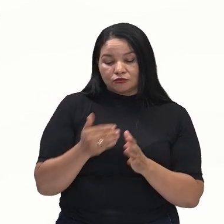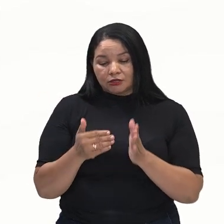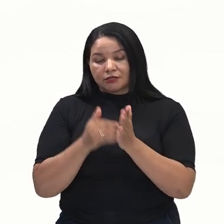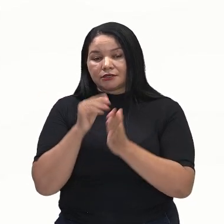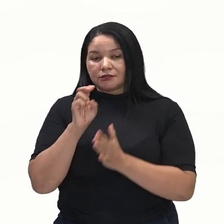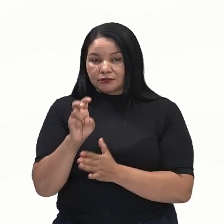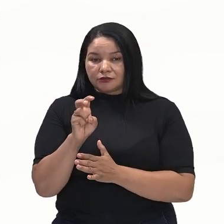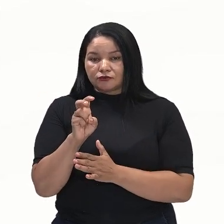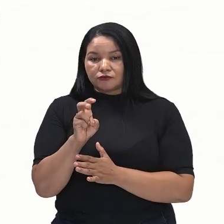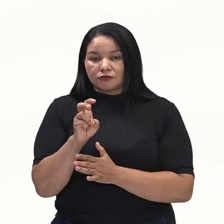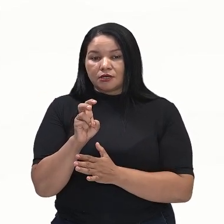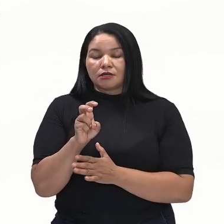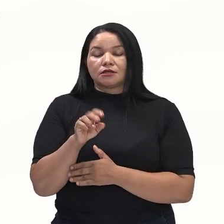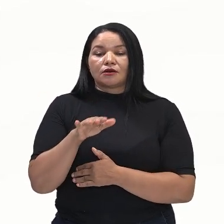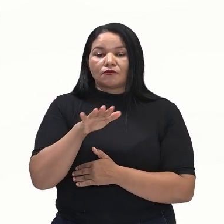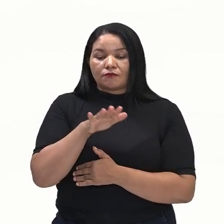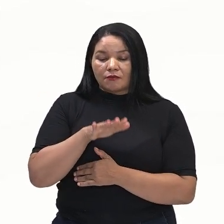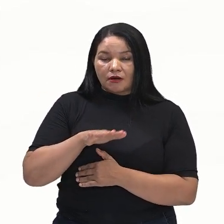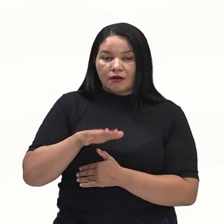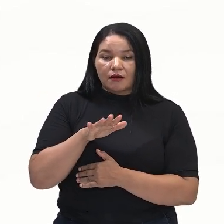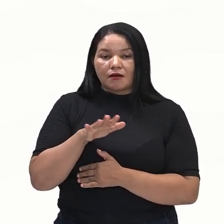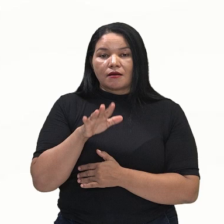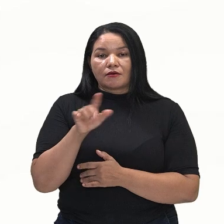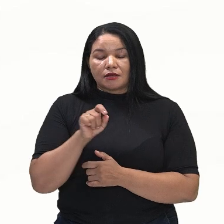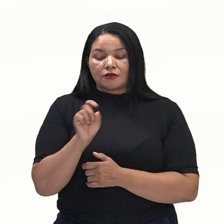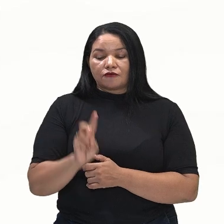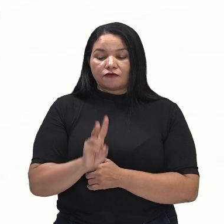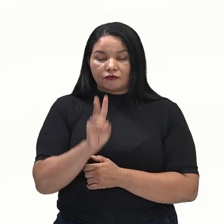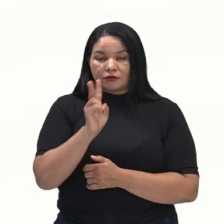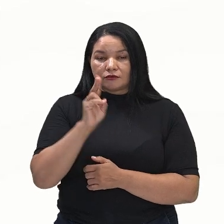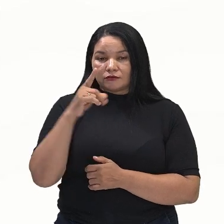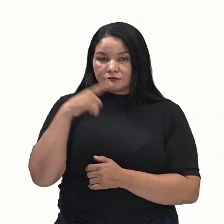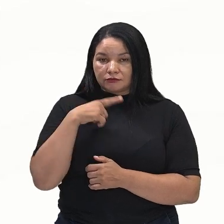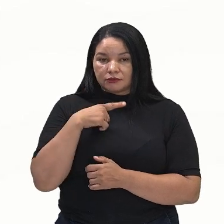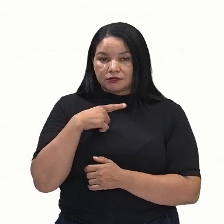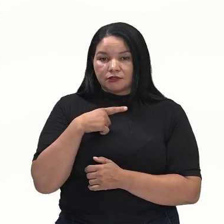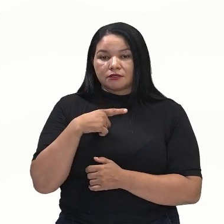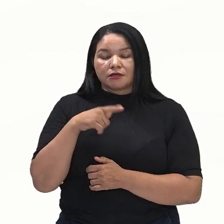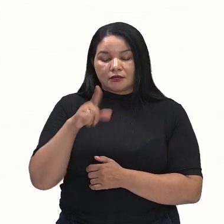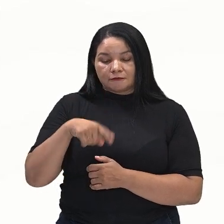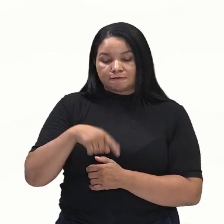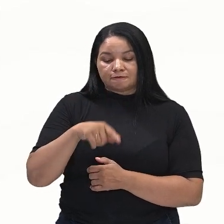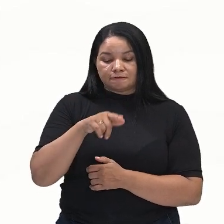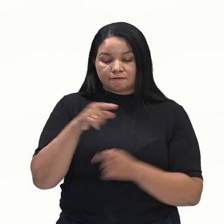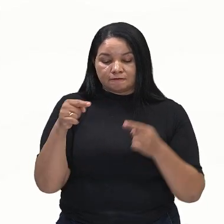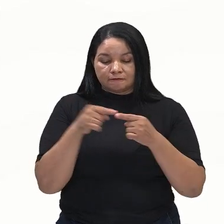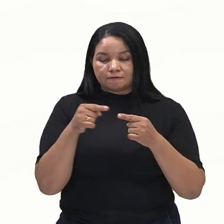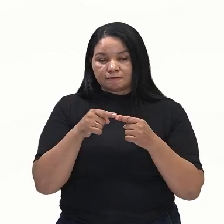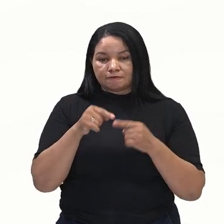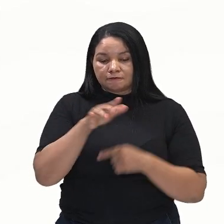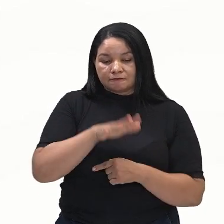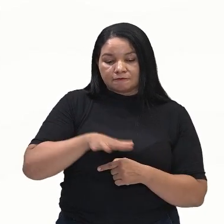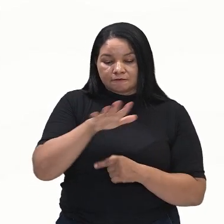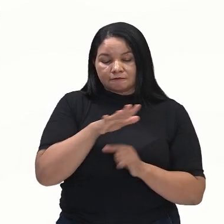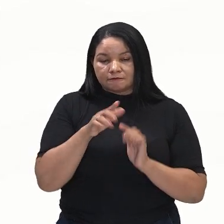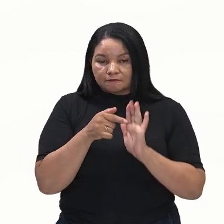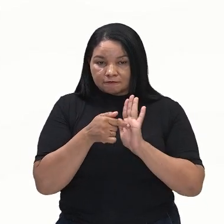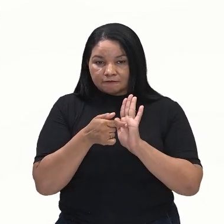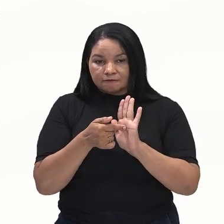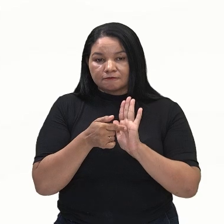a 5, é porque esses valores são justamente o nosso espaço amostral. E aí eu te